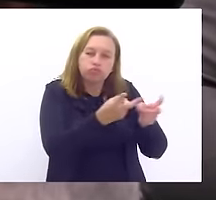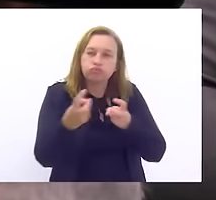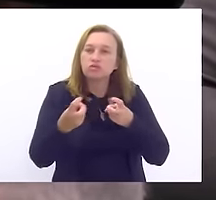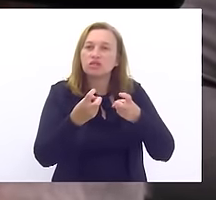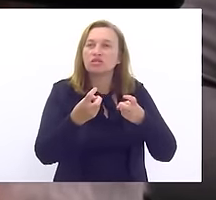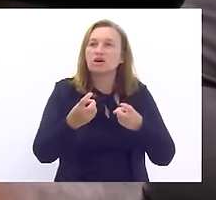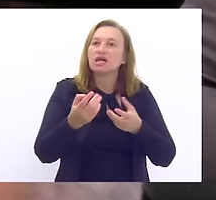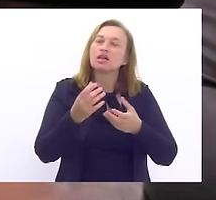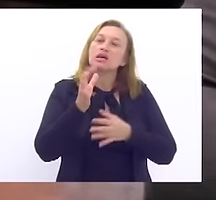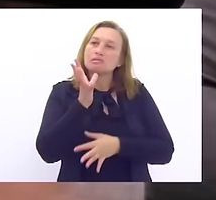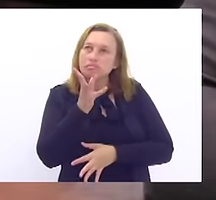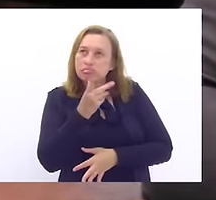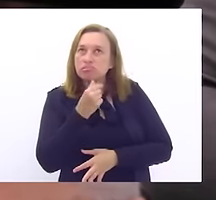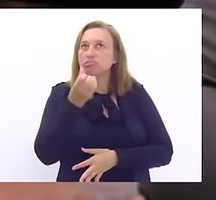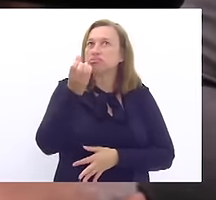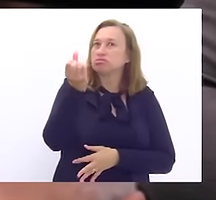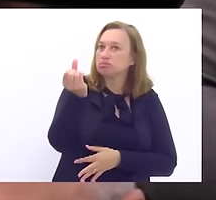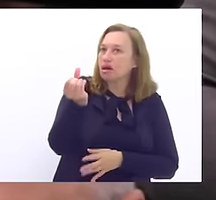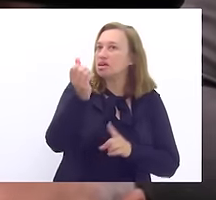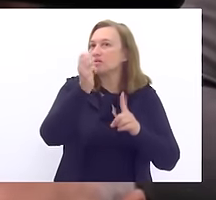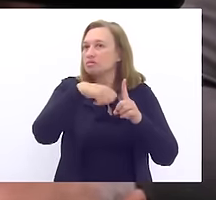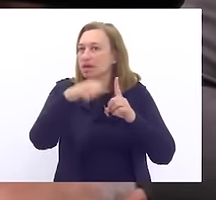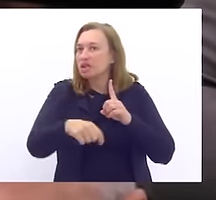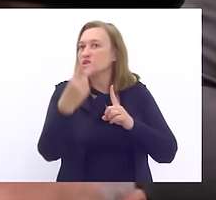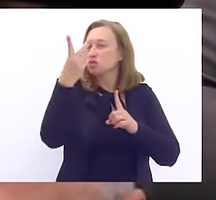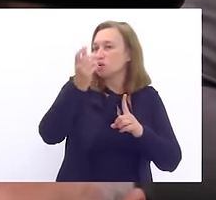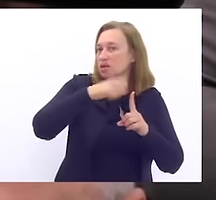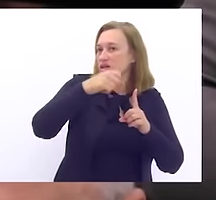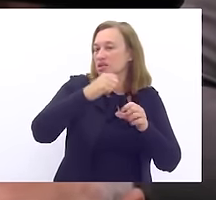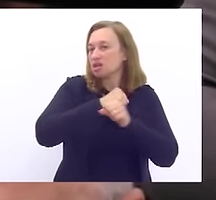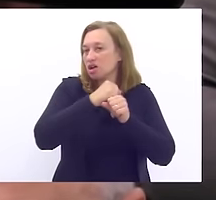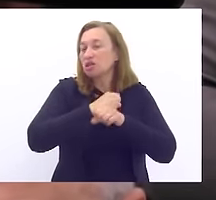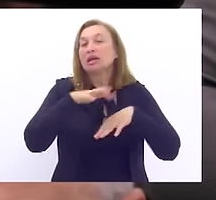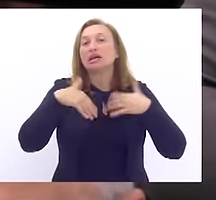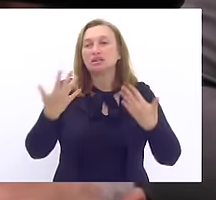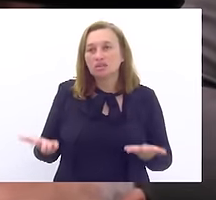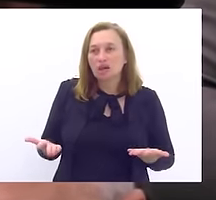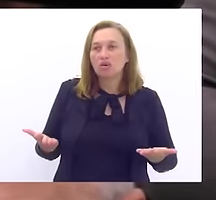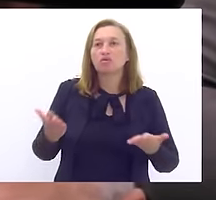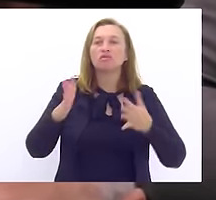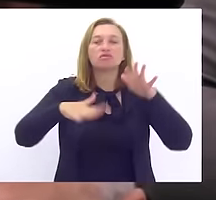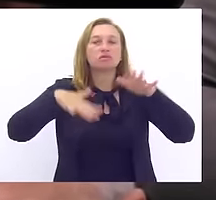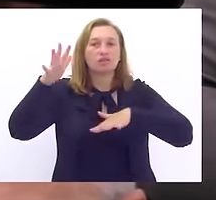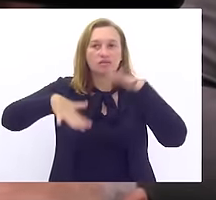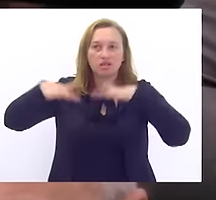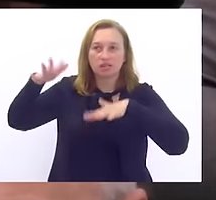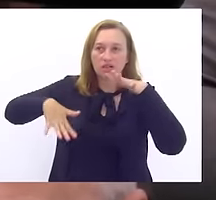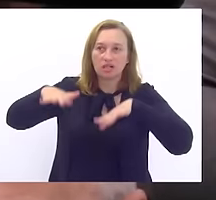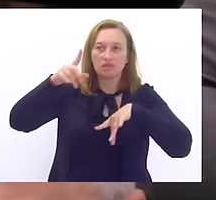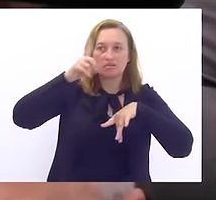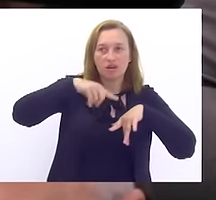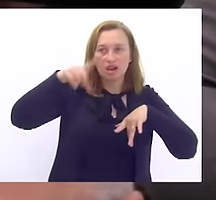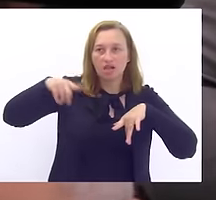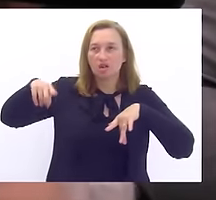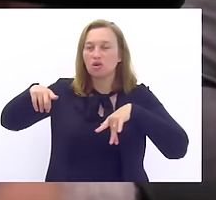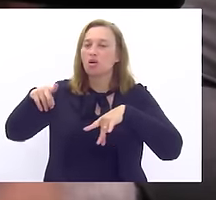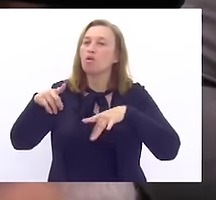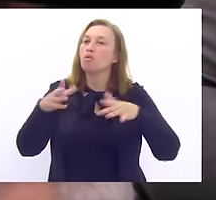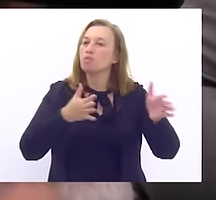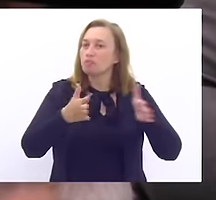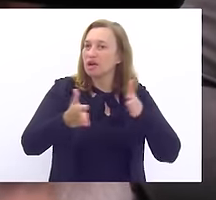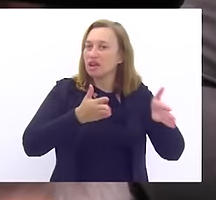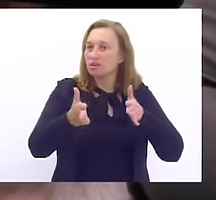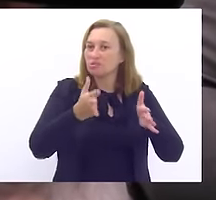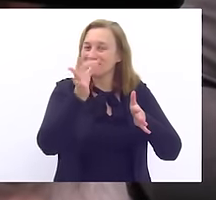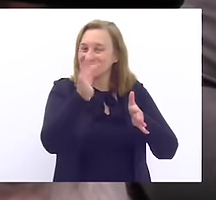às vezes demora 6 meses 10 meses dois anos essa questão do prazo não é um prazo